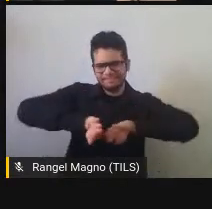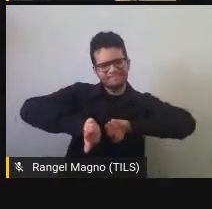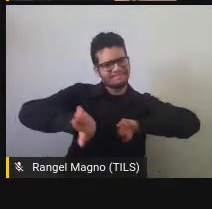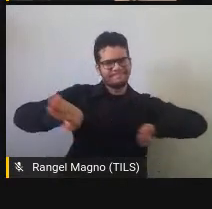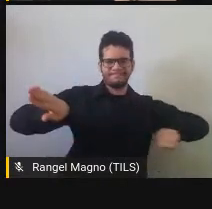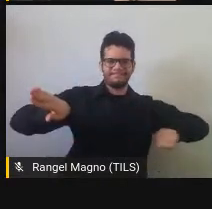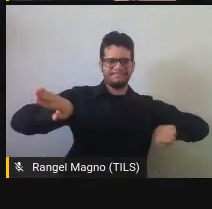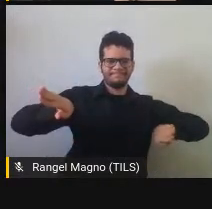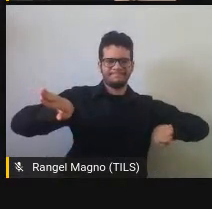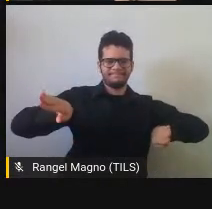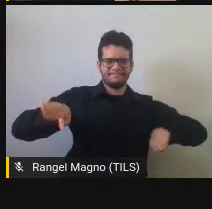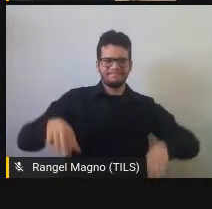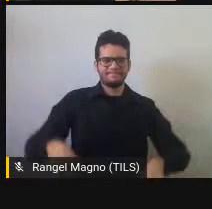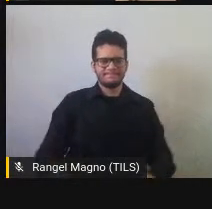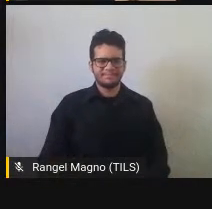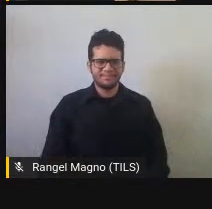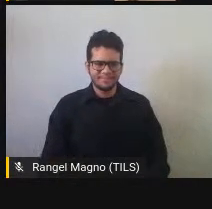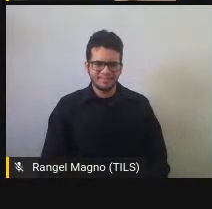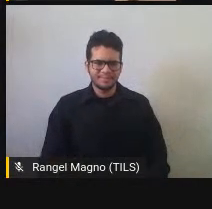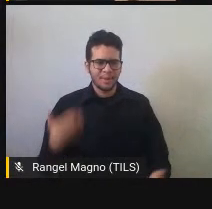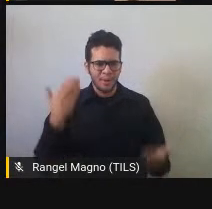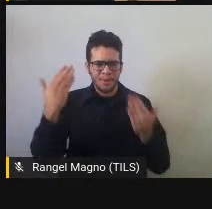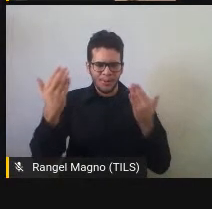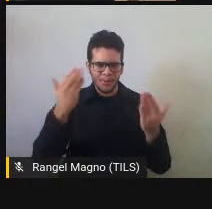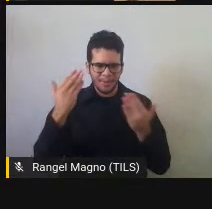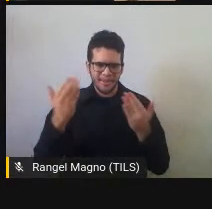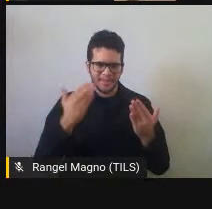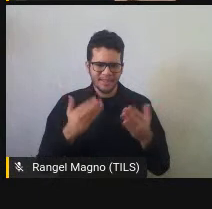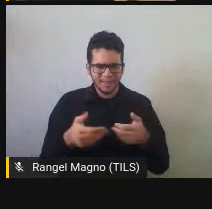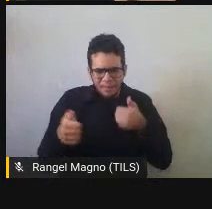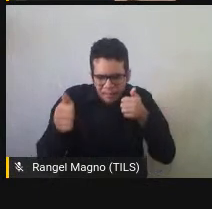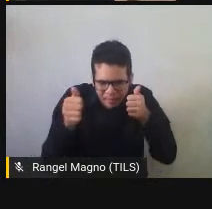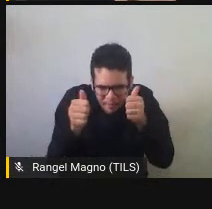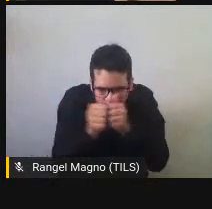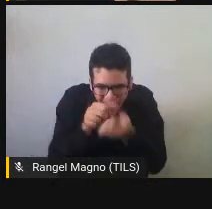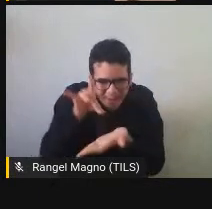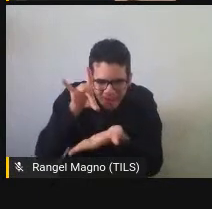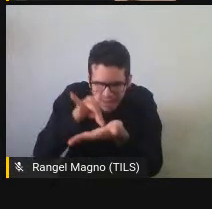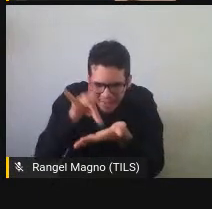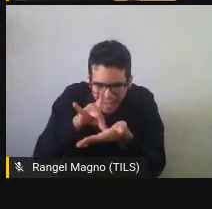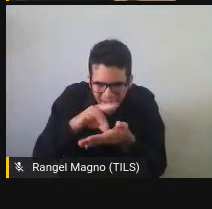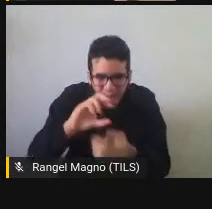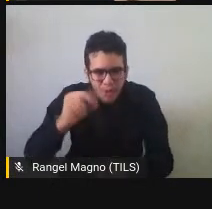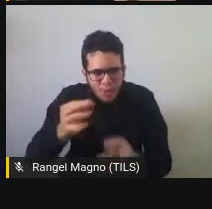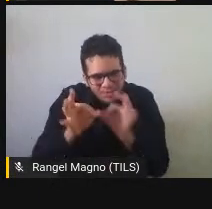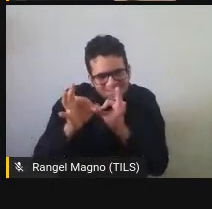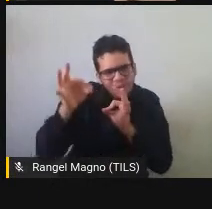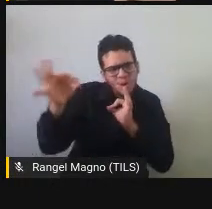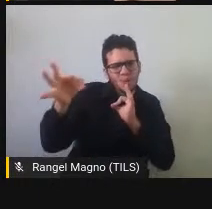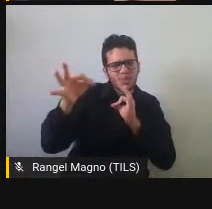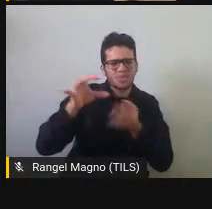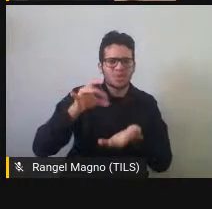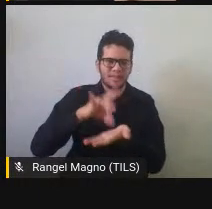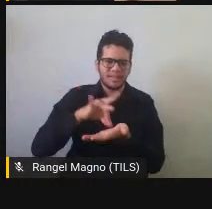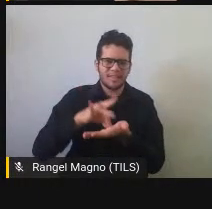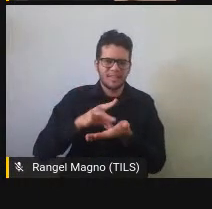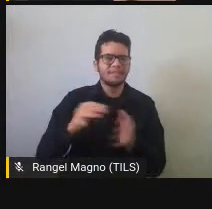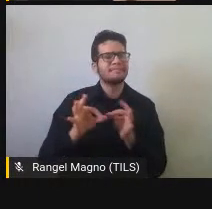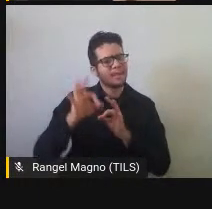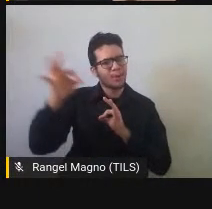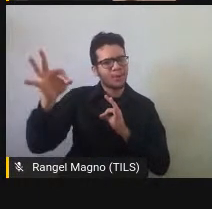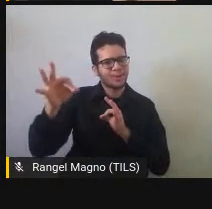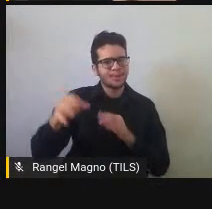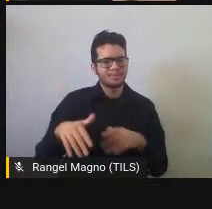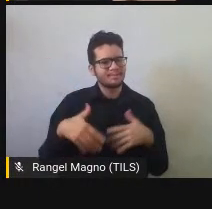distância muito grande da verdade que é um julgamento que não corresponde quase nada